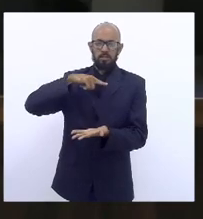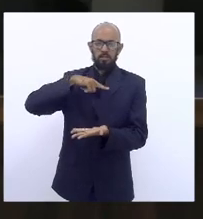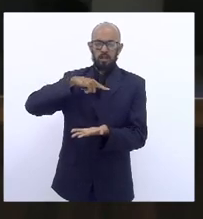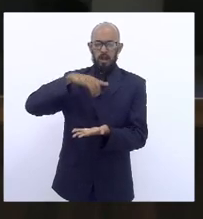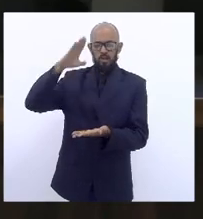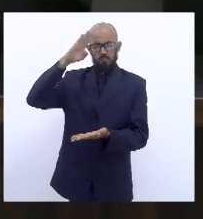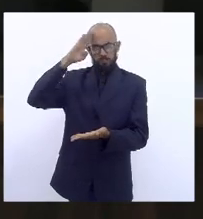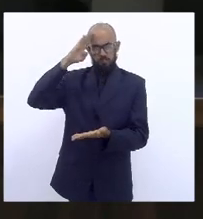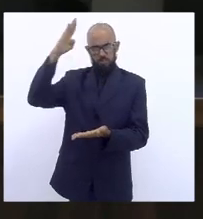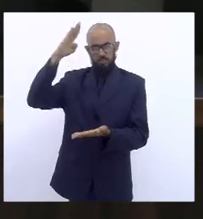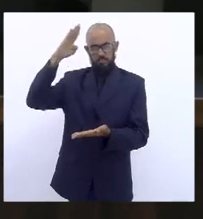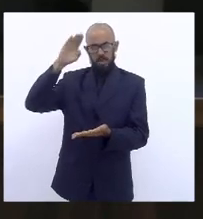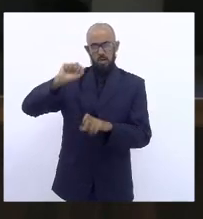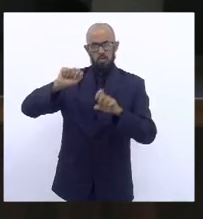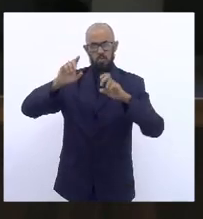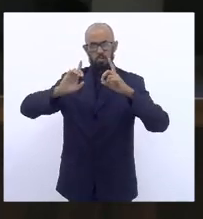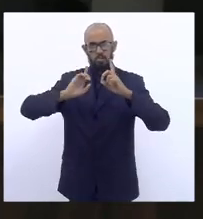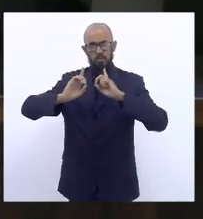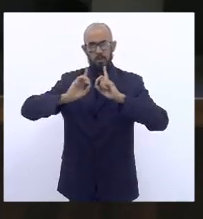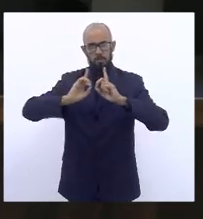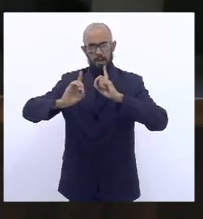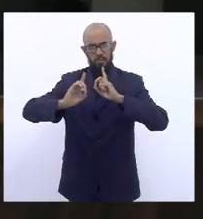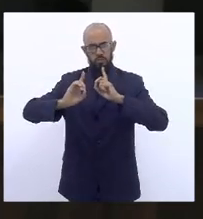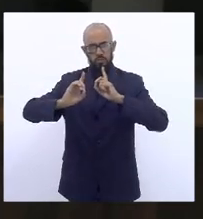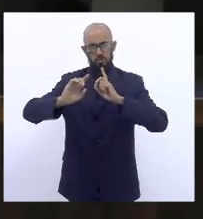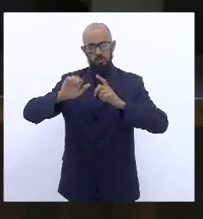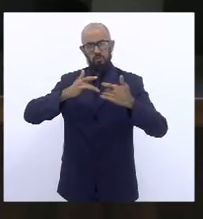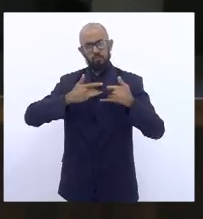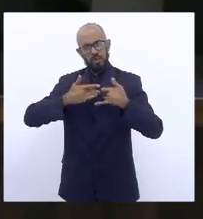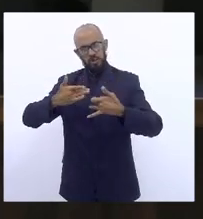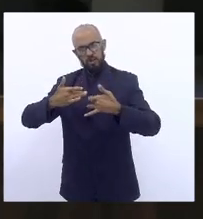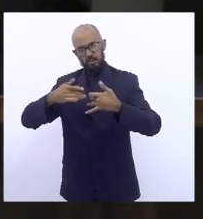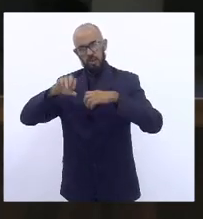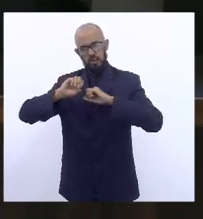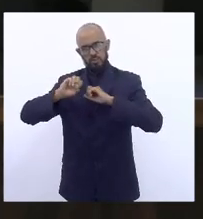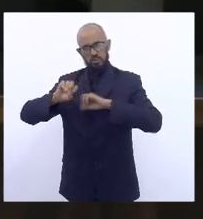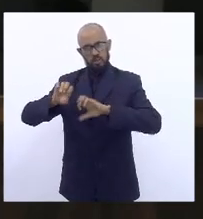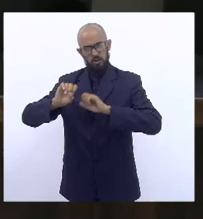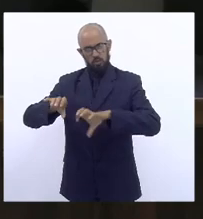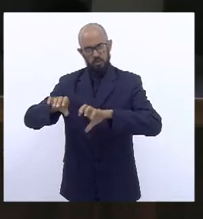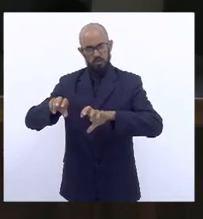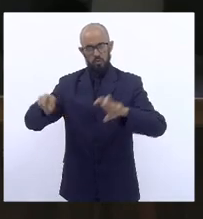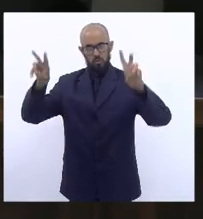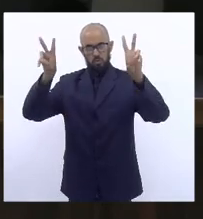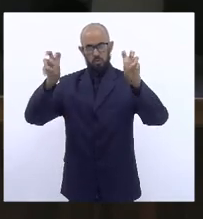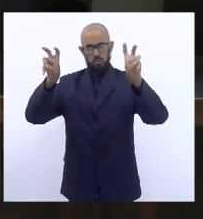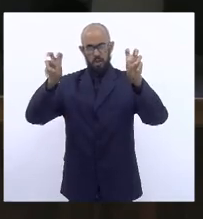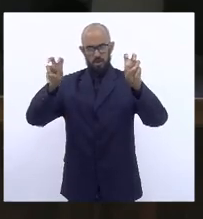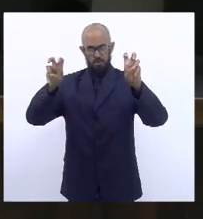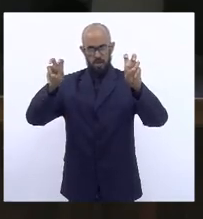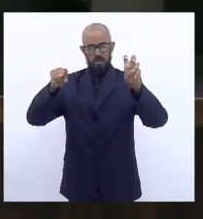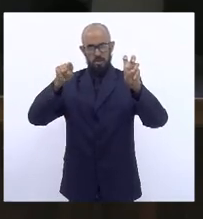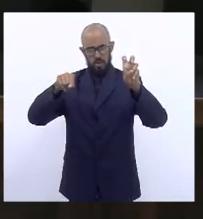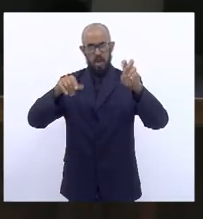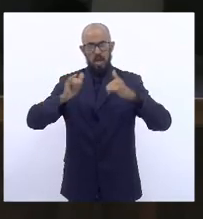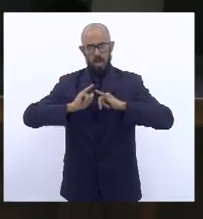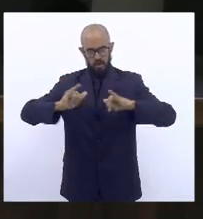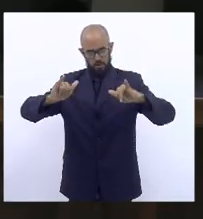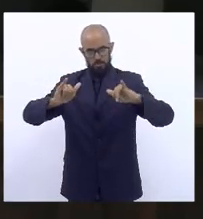debate entre fraternidade e educação, com base no lema, que é o lema da